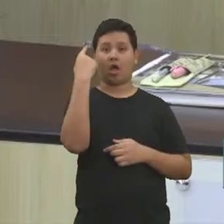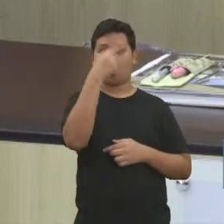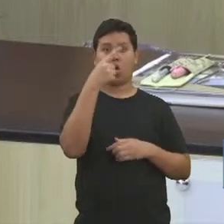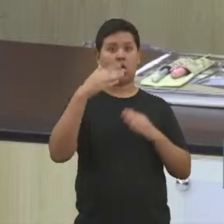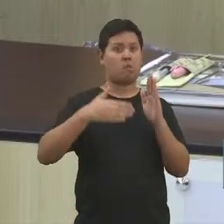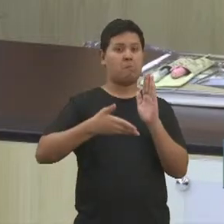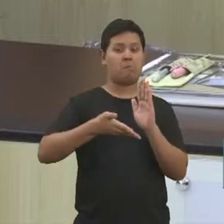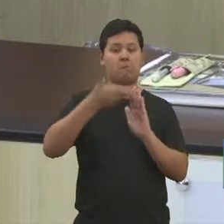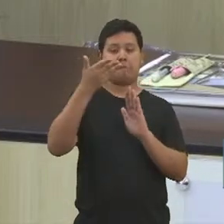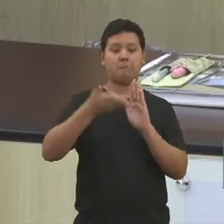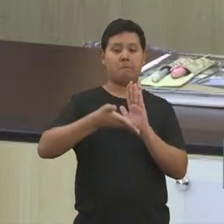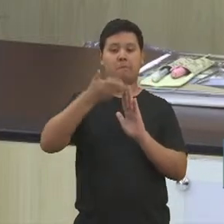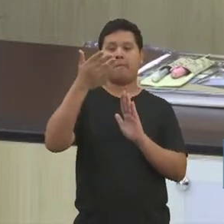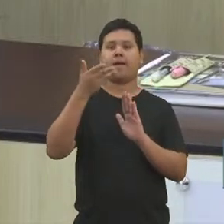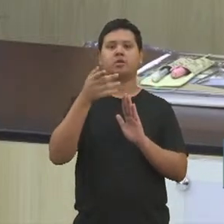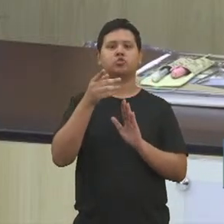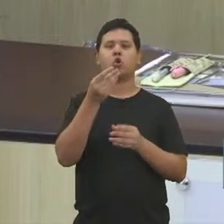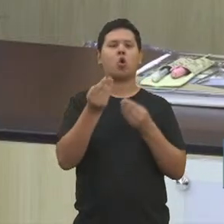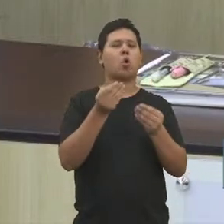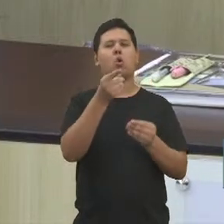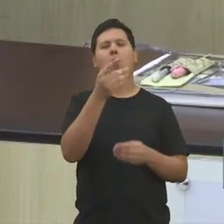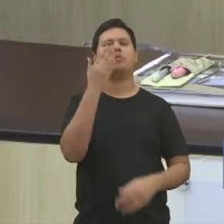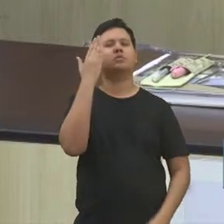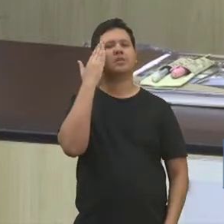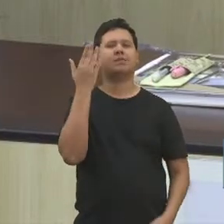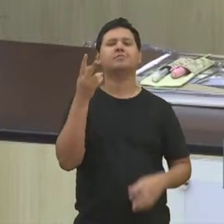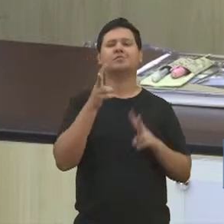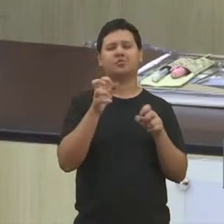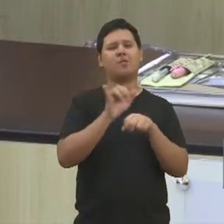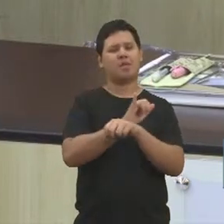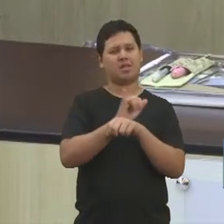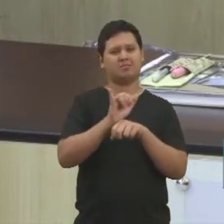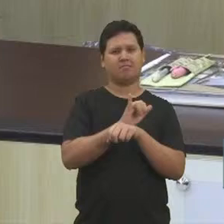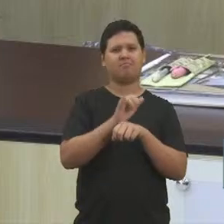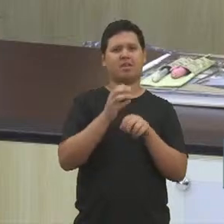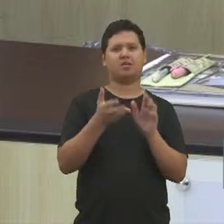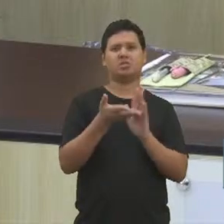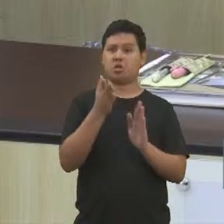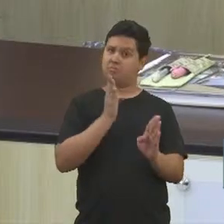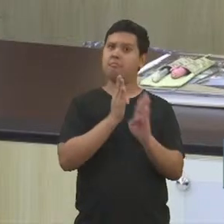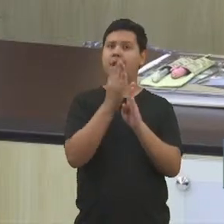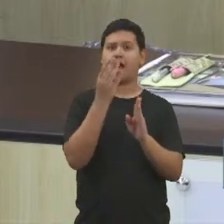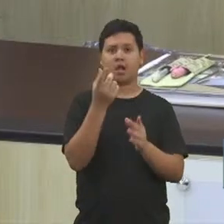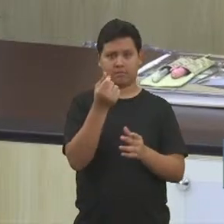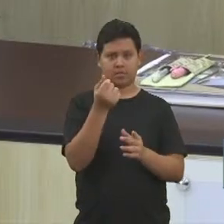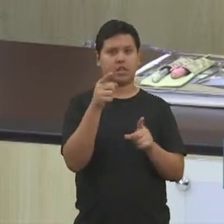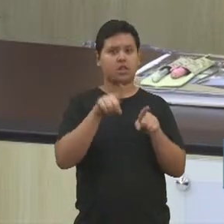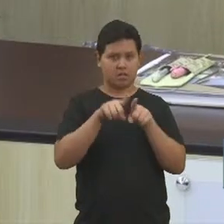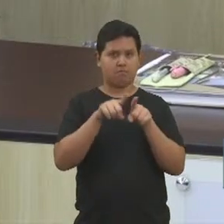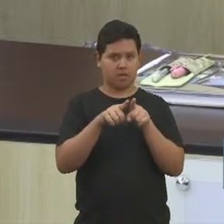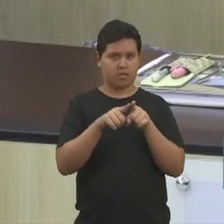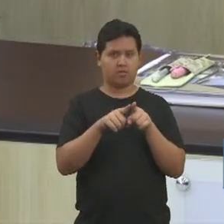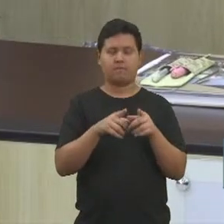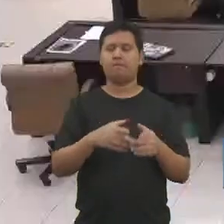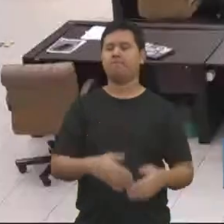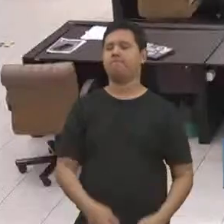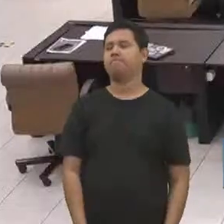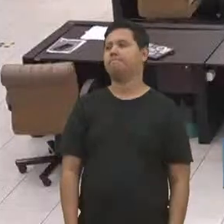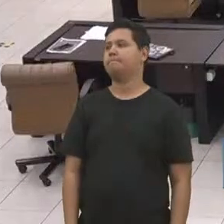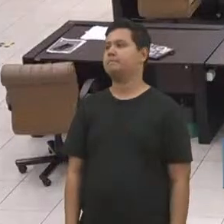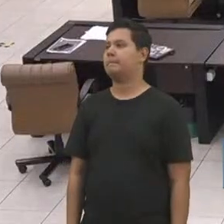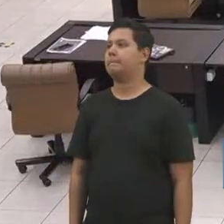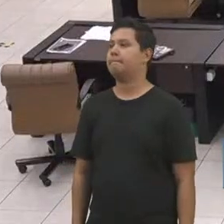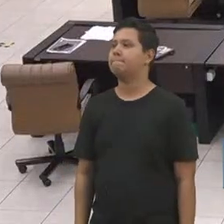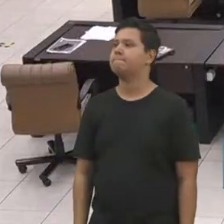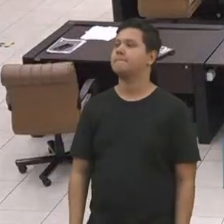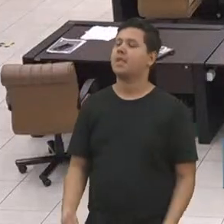dos servidores. Como você vê essa estratégia? Isso impactaria muito ou não? Vejo